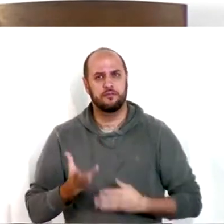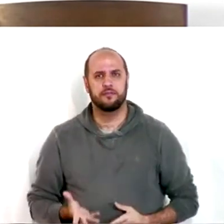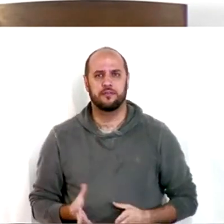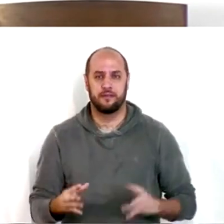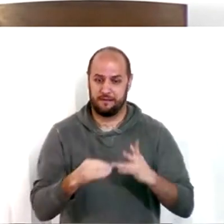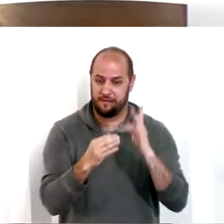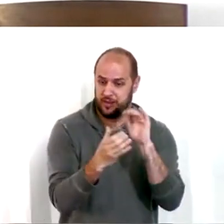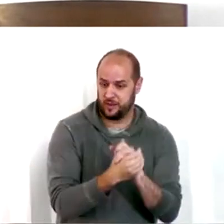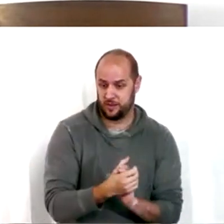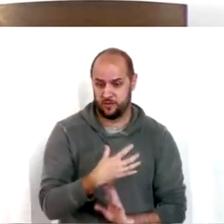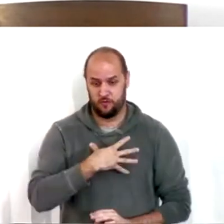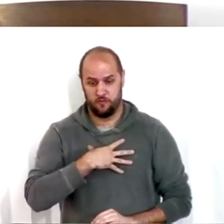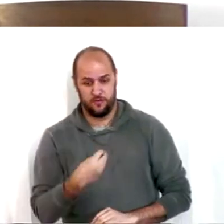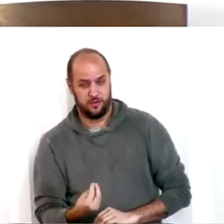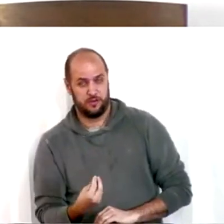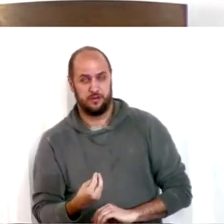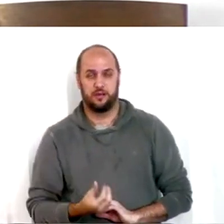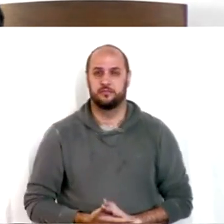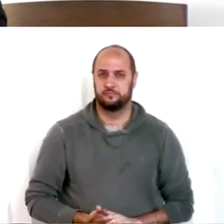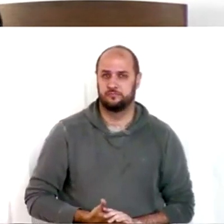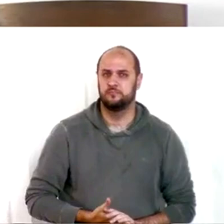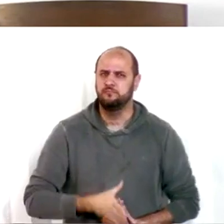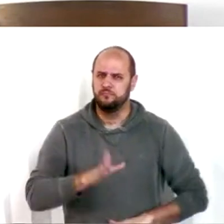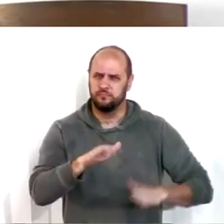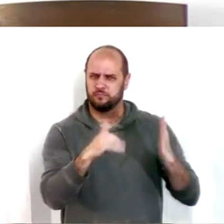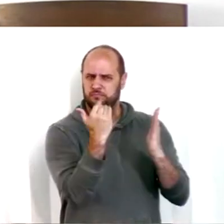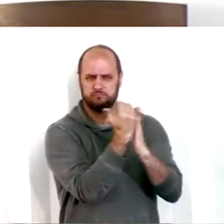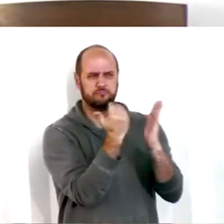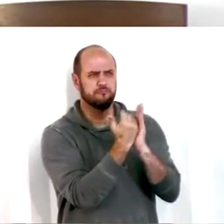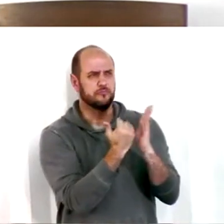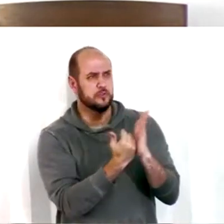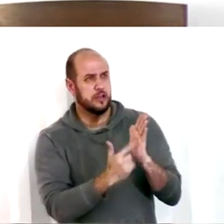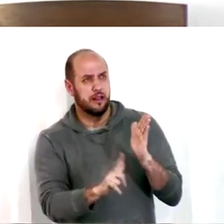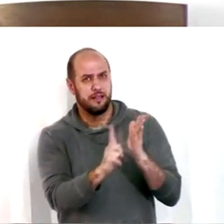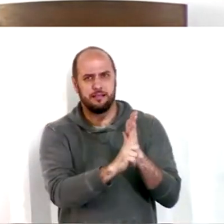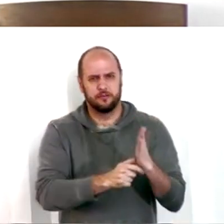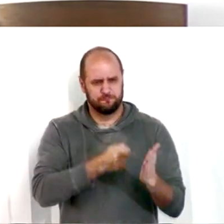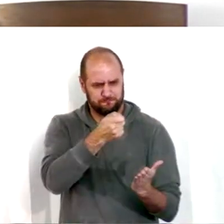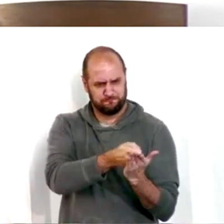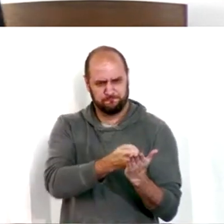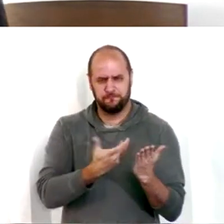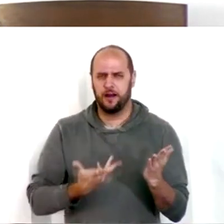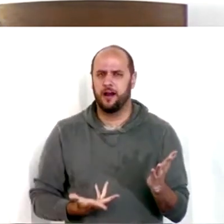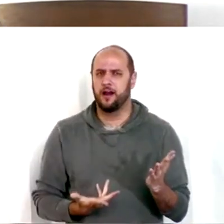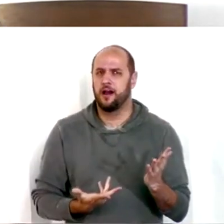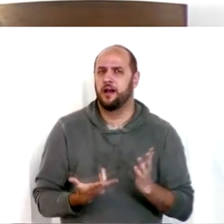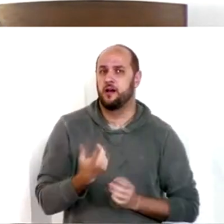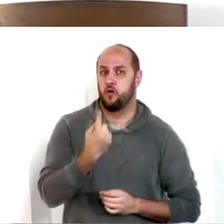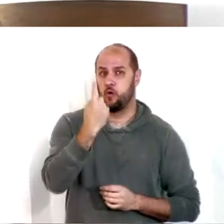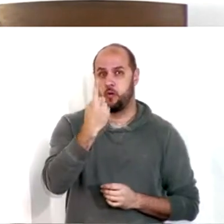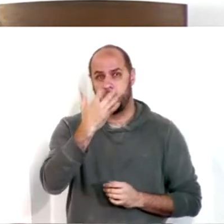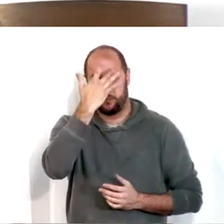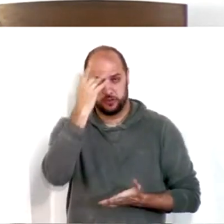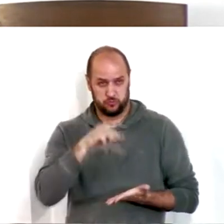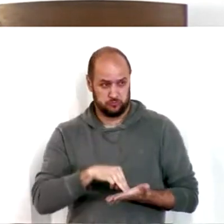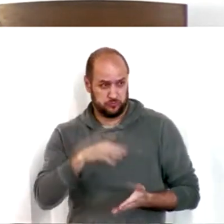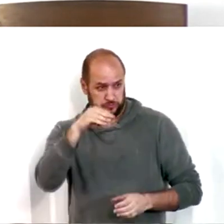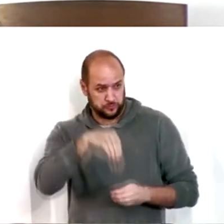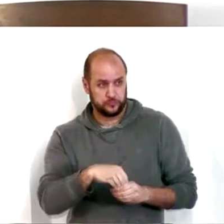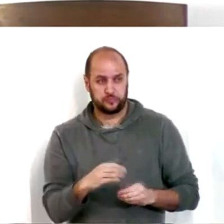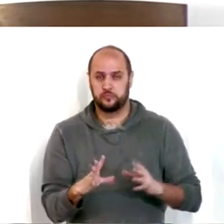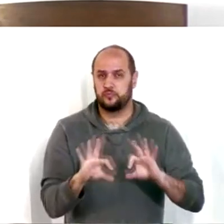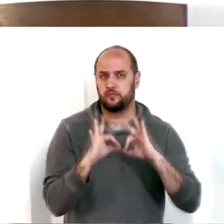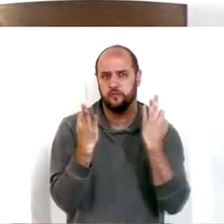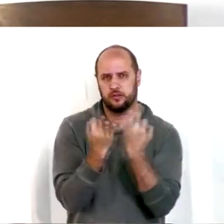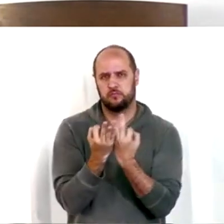dos filhos. Algumas cláusulas desta lei eram severas quando um dos membros